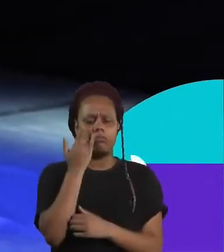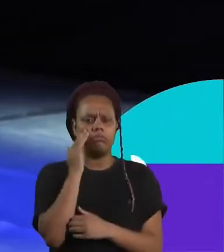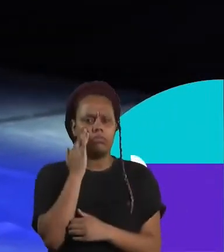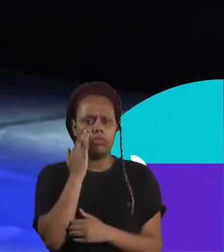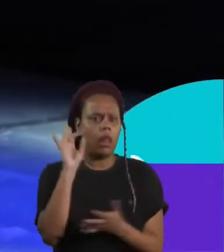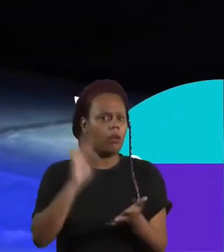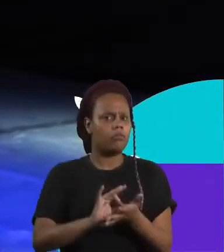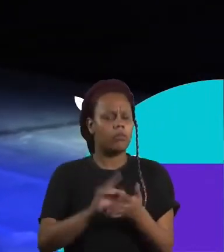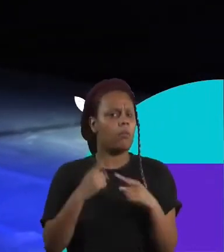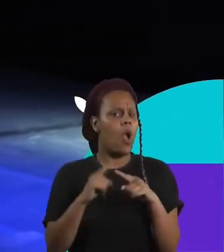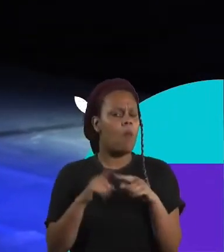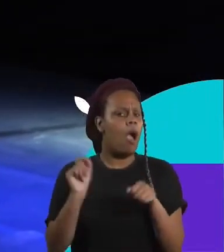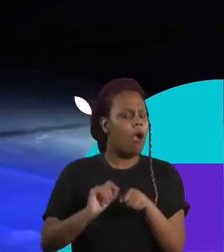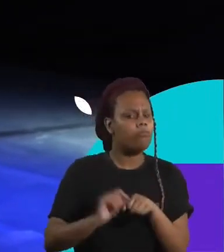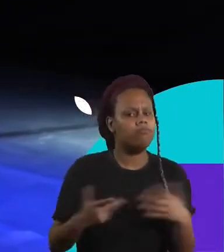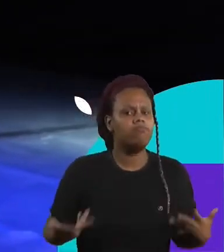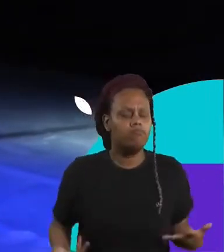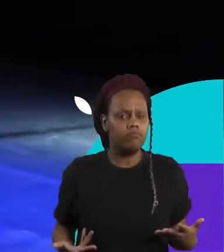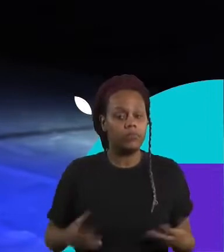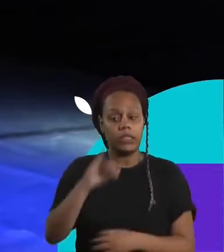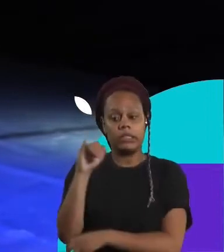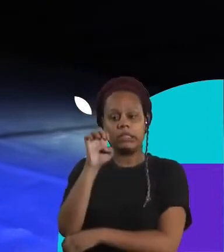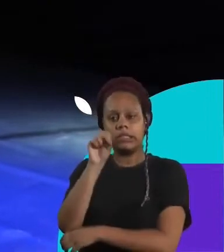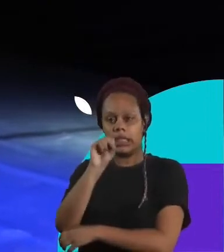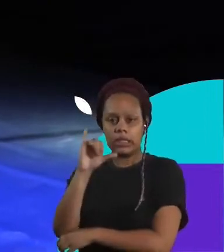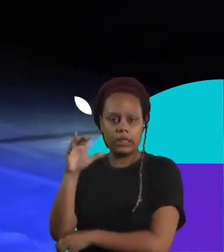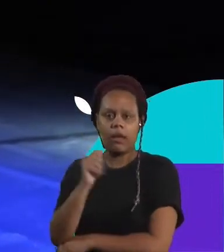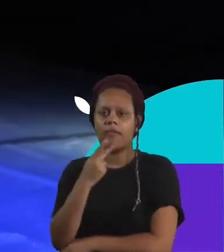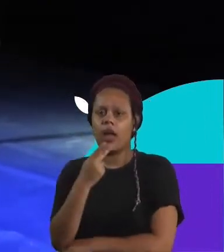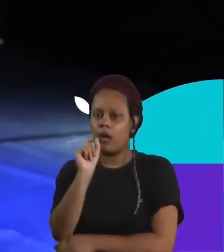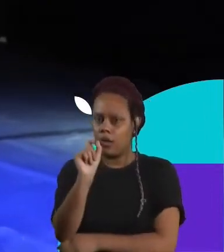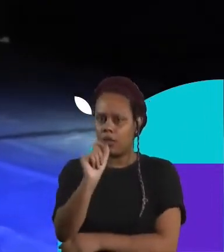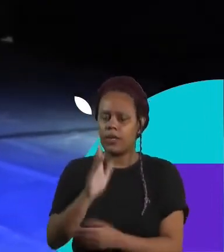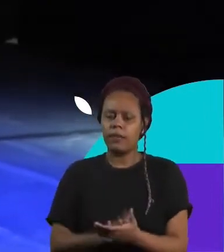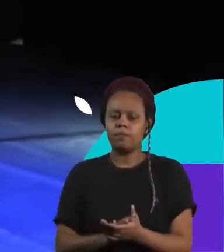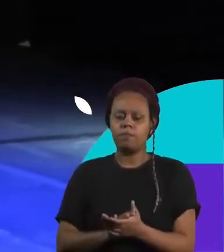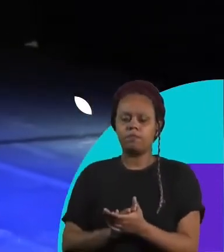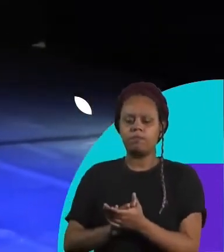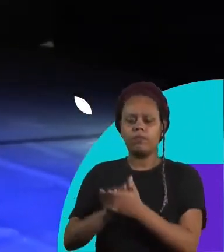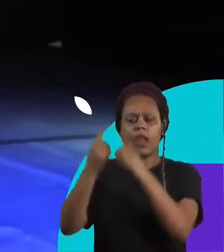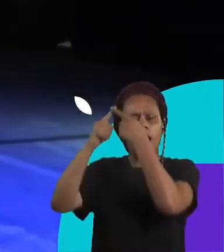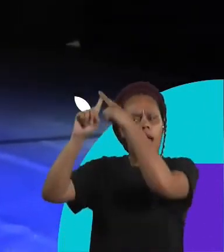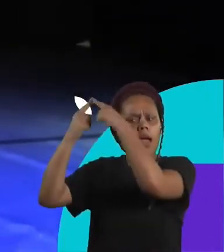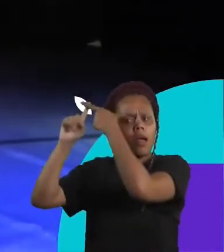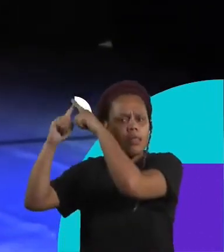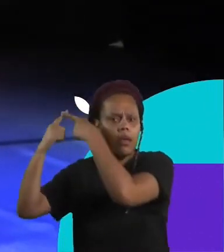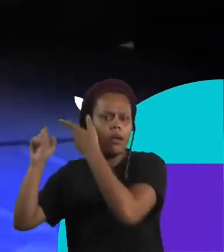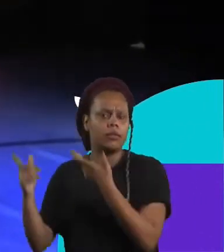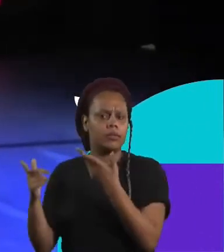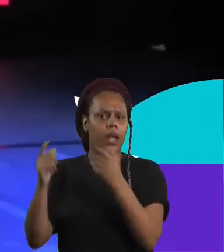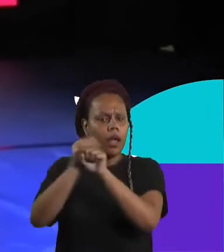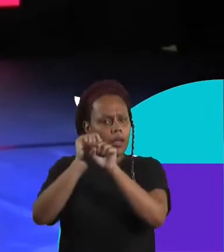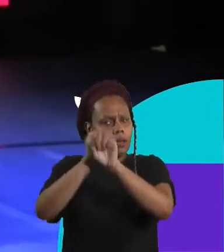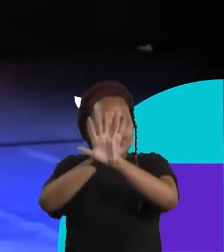gente está fazendo aquilo. A Jéssica comentou de a gente usar a lógica analítica que começa partindo do desenvolvimento e da clareza de ter